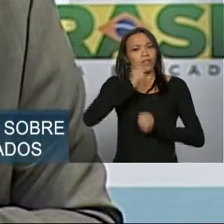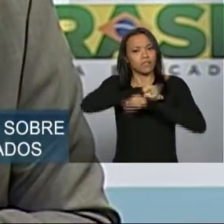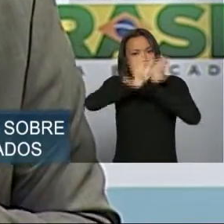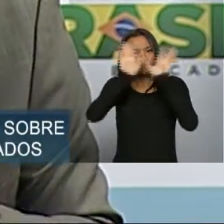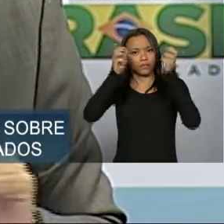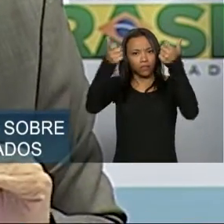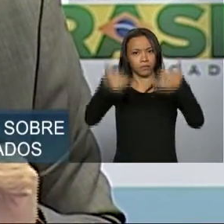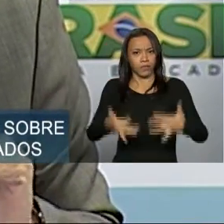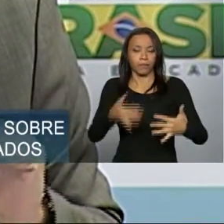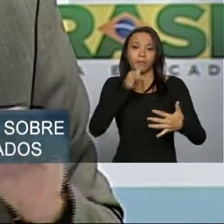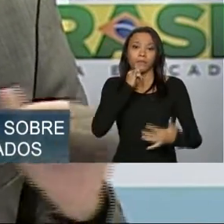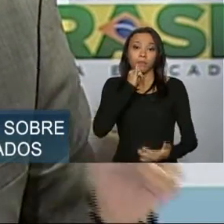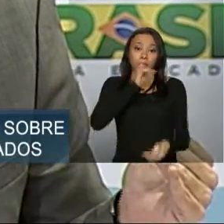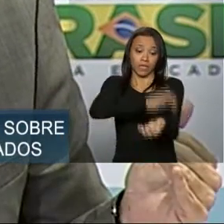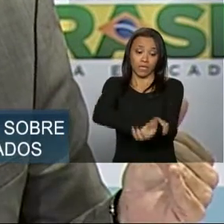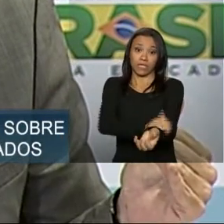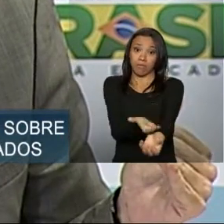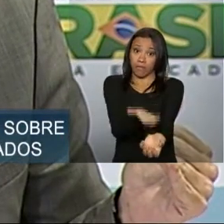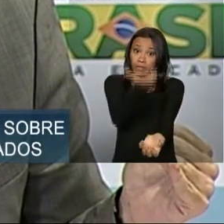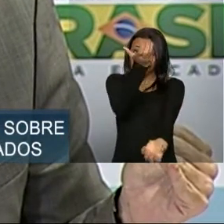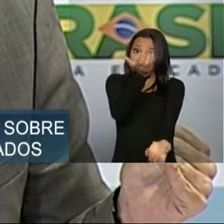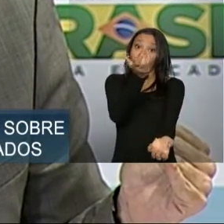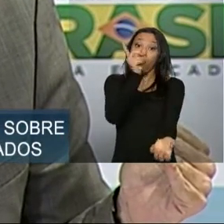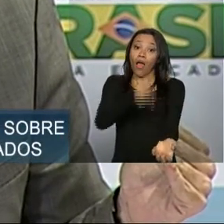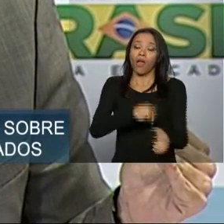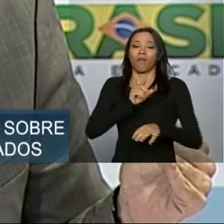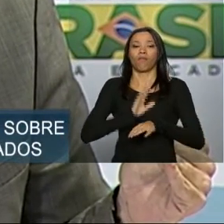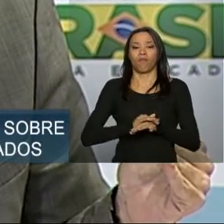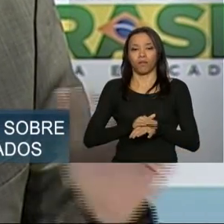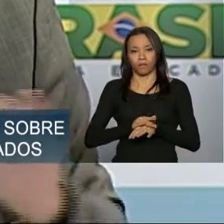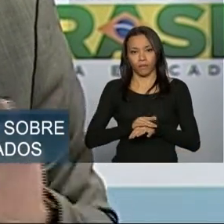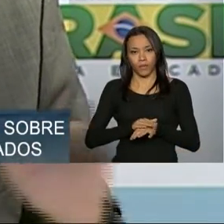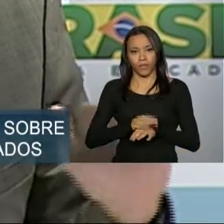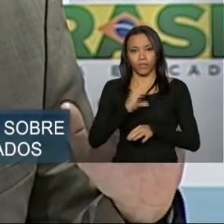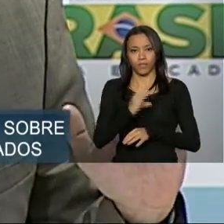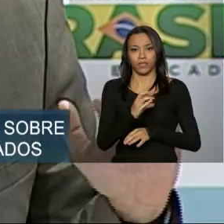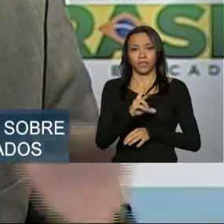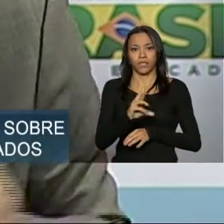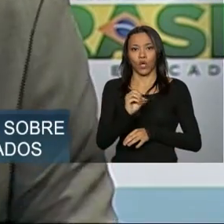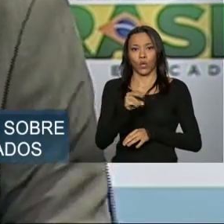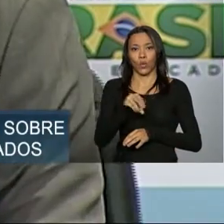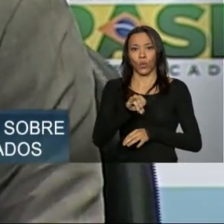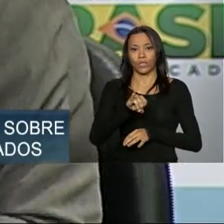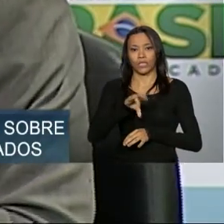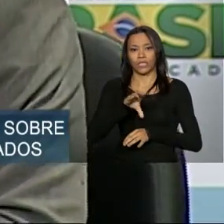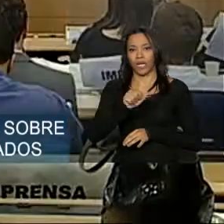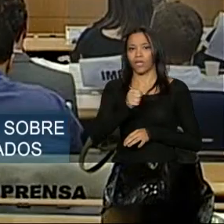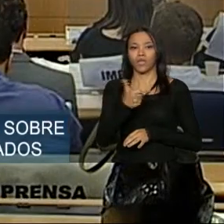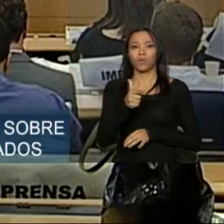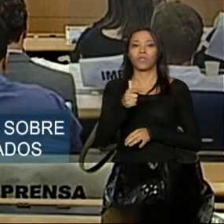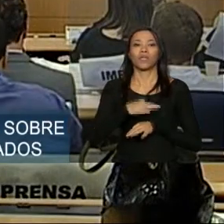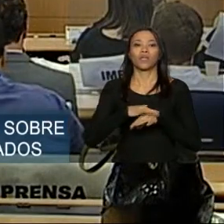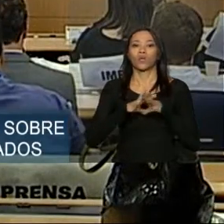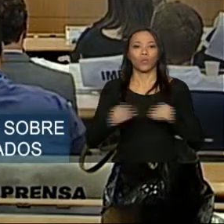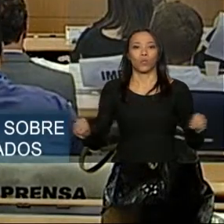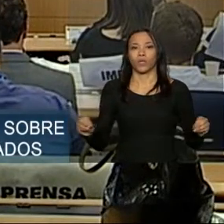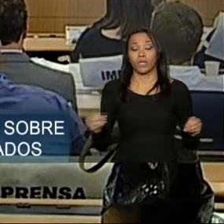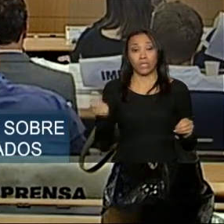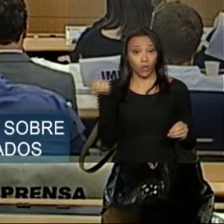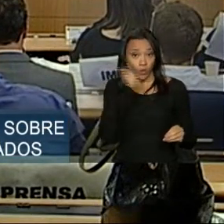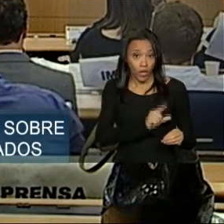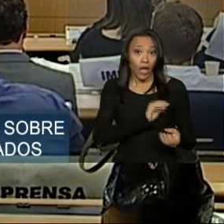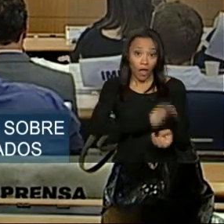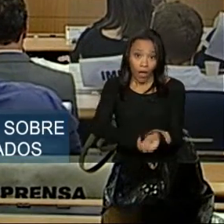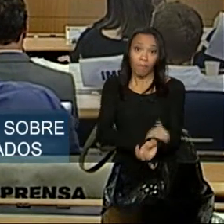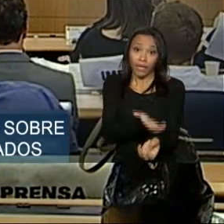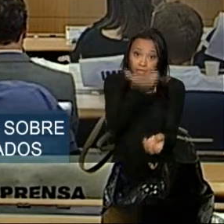A hipertensão é uma doença crônica. Não tem cura. Então, uma pessoa é hipertensa, ela vai ser hipertensa a vida inteira.